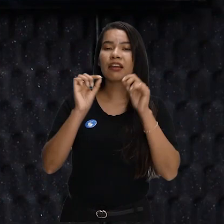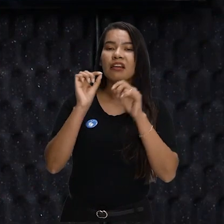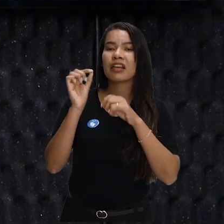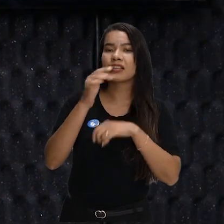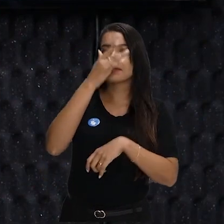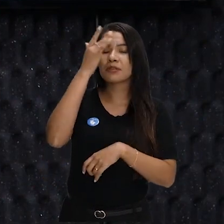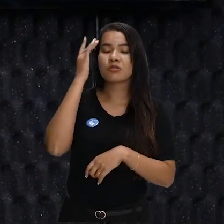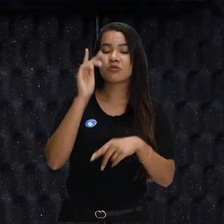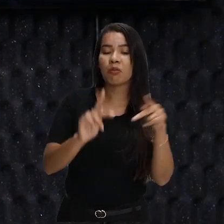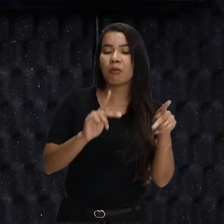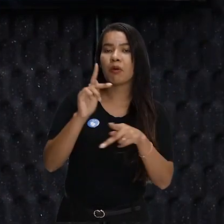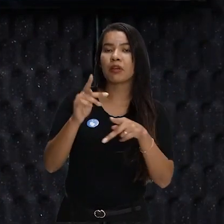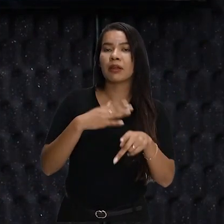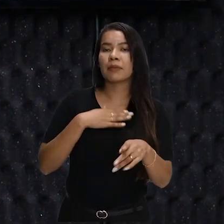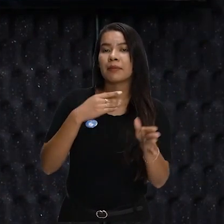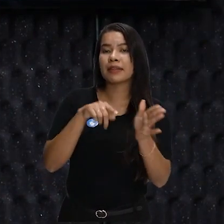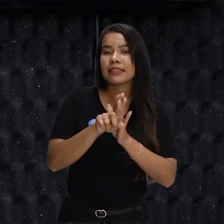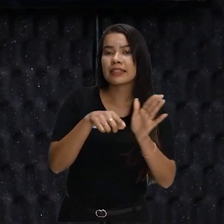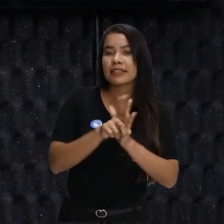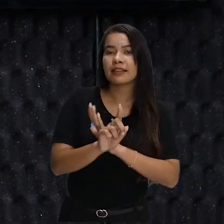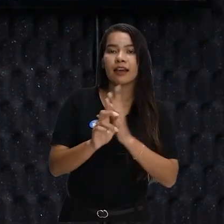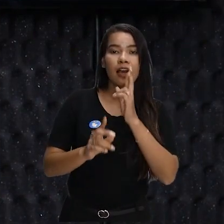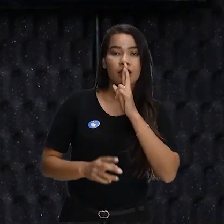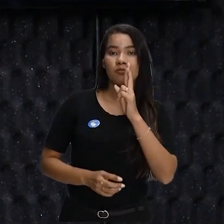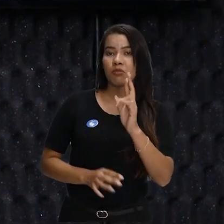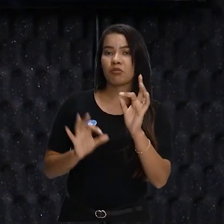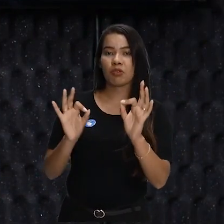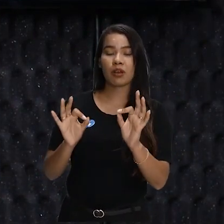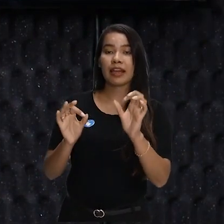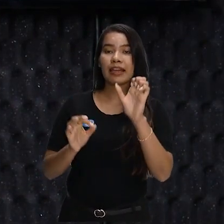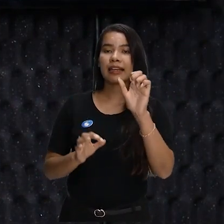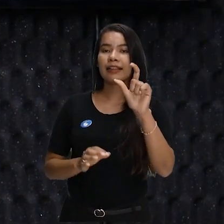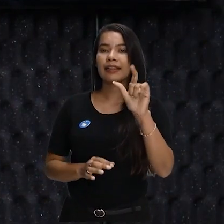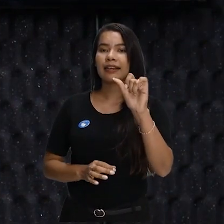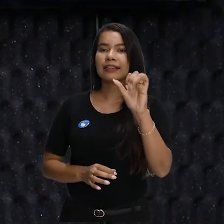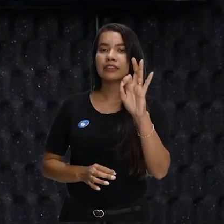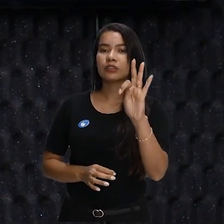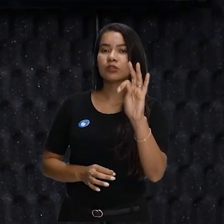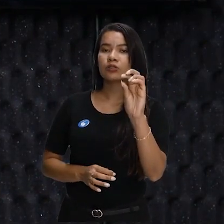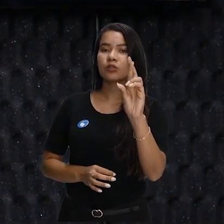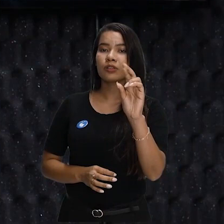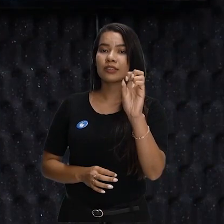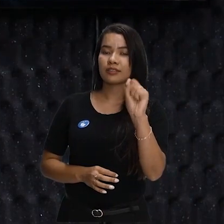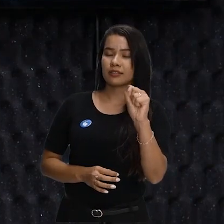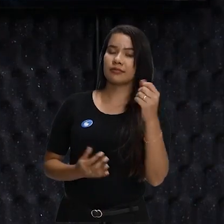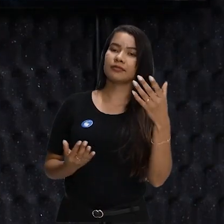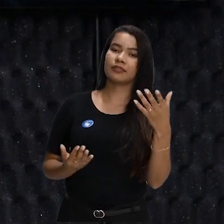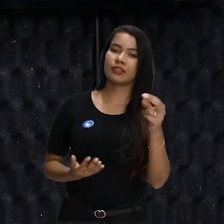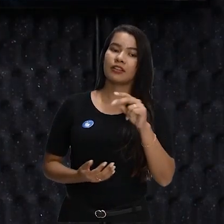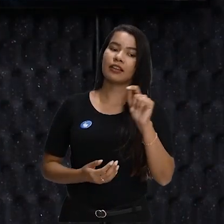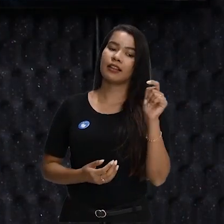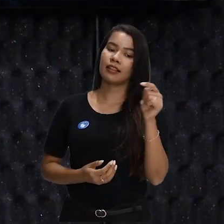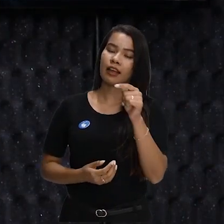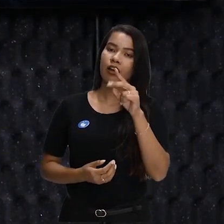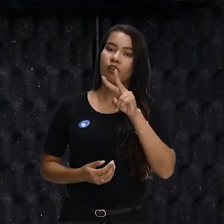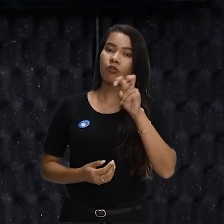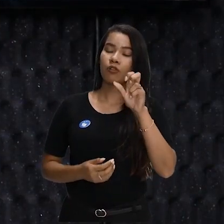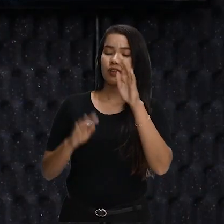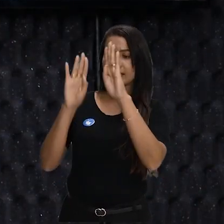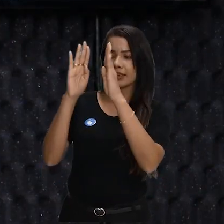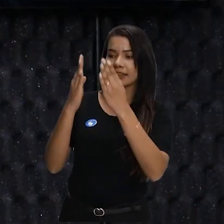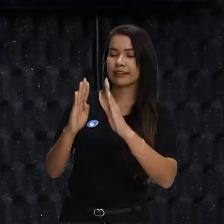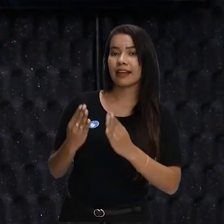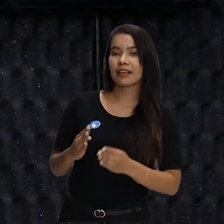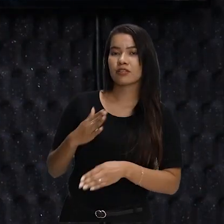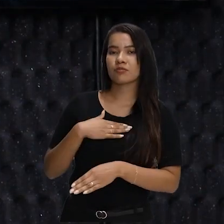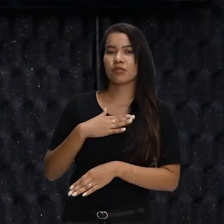A minha população são os eleitores daquela cidade, certo? Essa é a minha população. É lá que eu vou fazer a análise dos meus